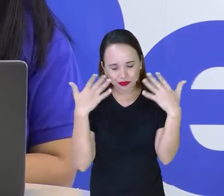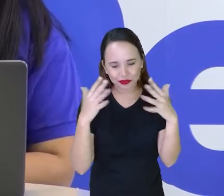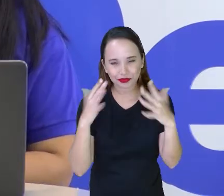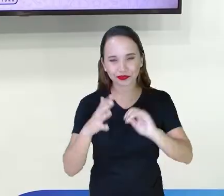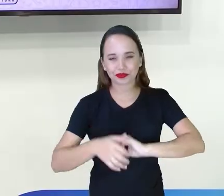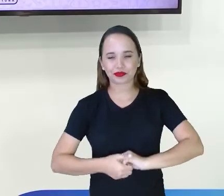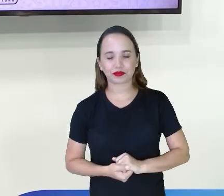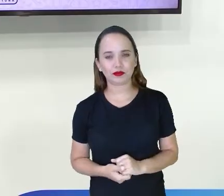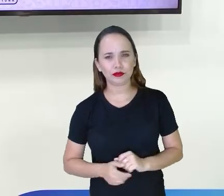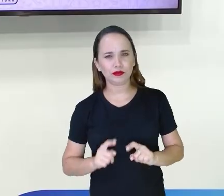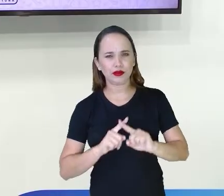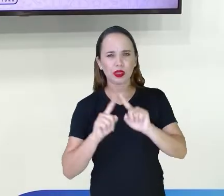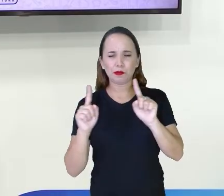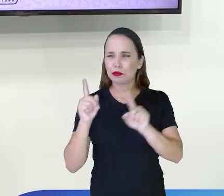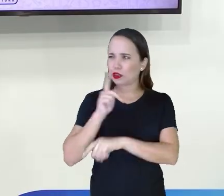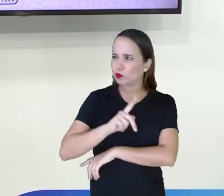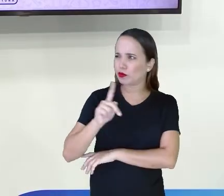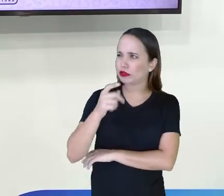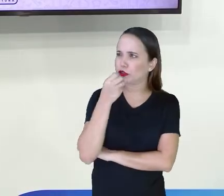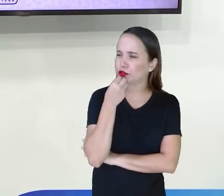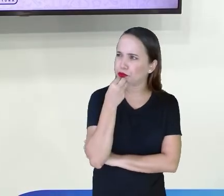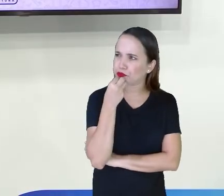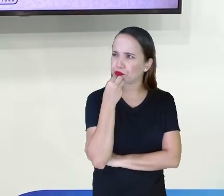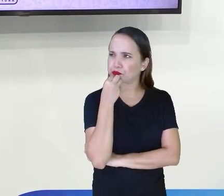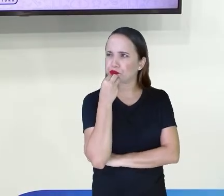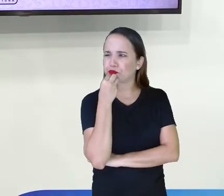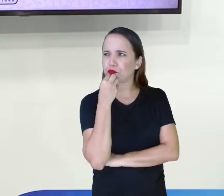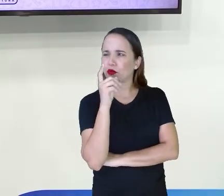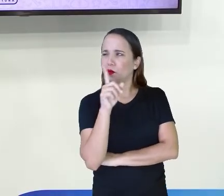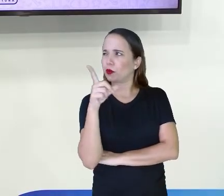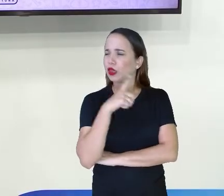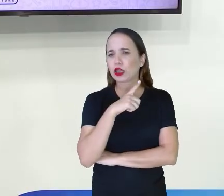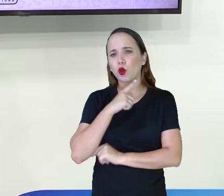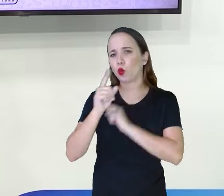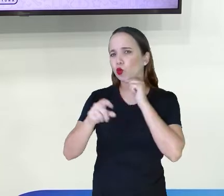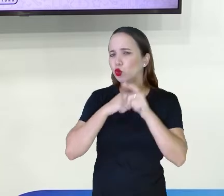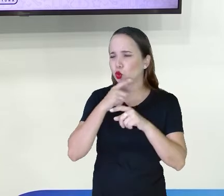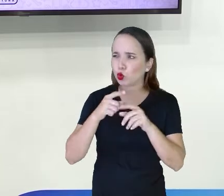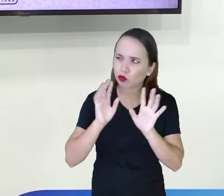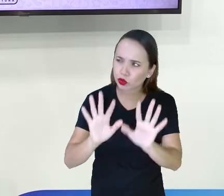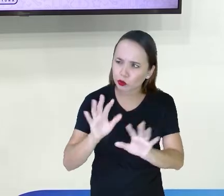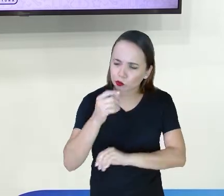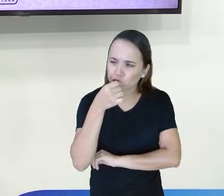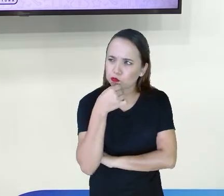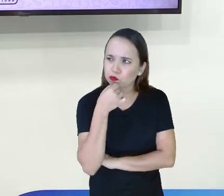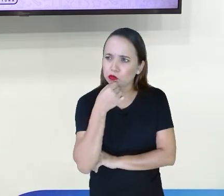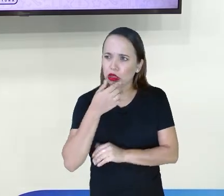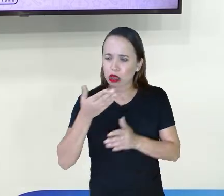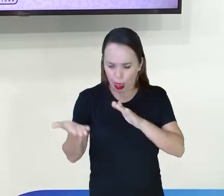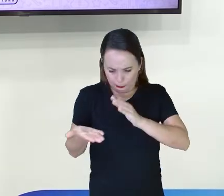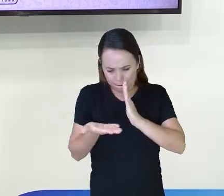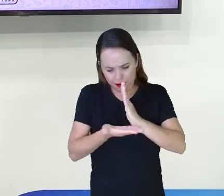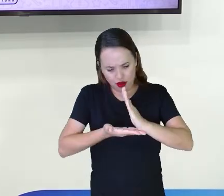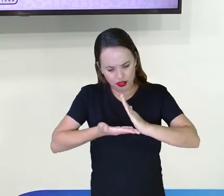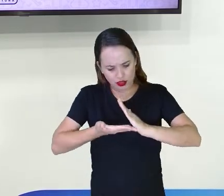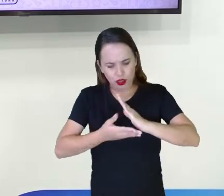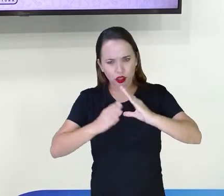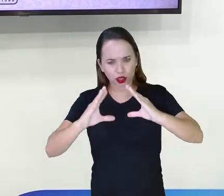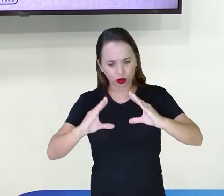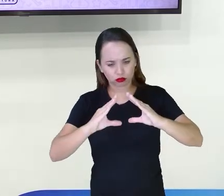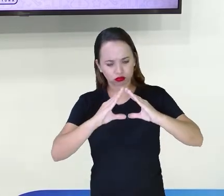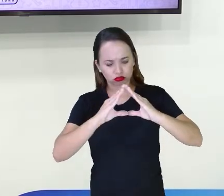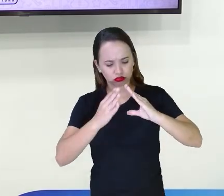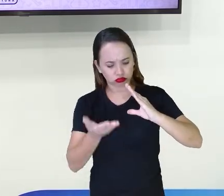Ô, professora, mas eu tenho uma dúvida. A base da minha